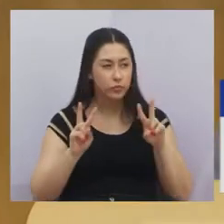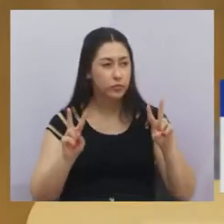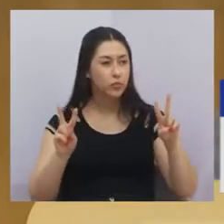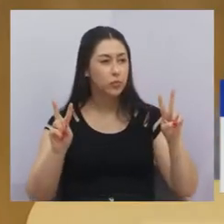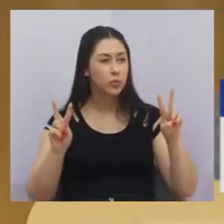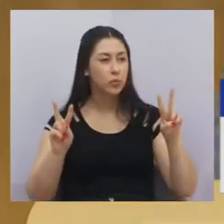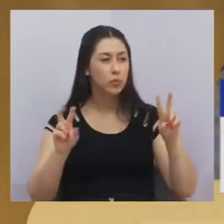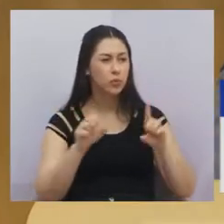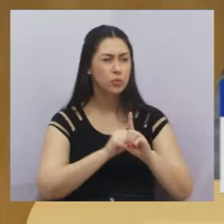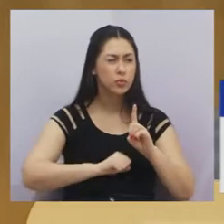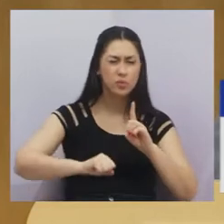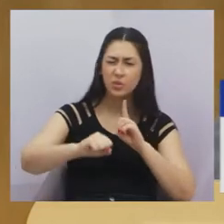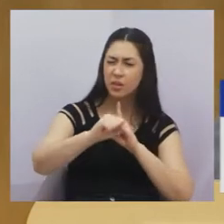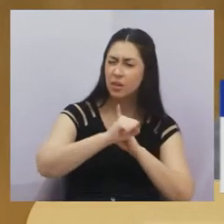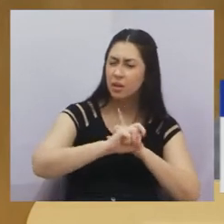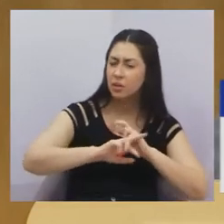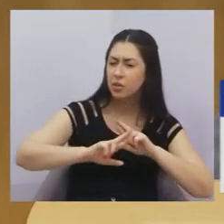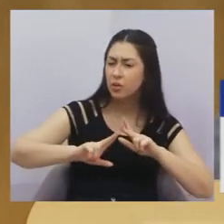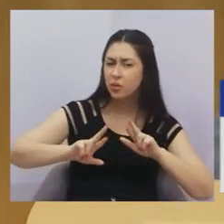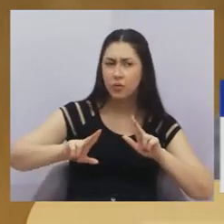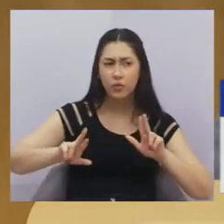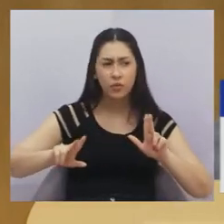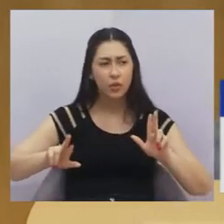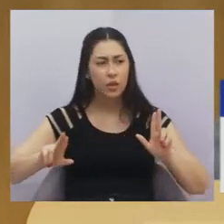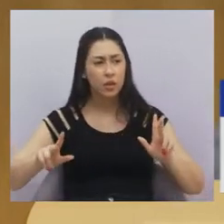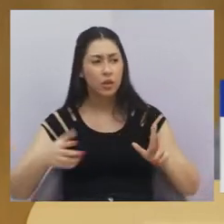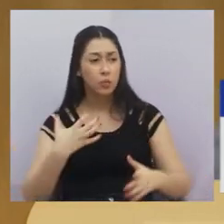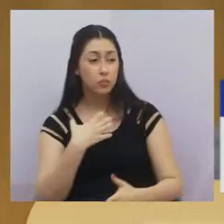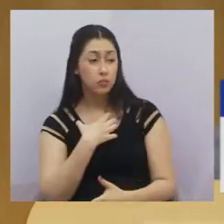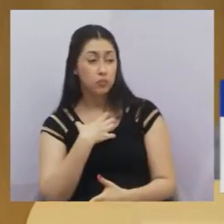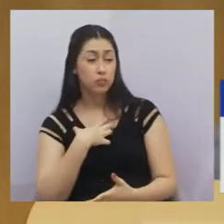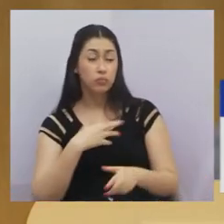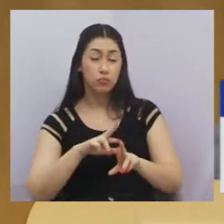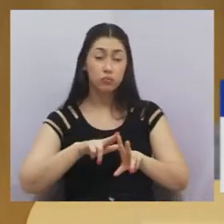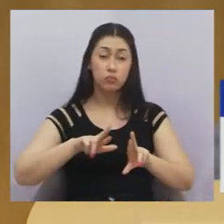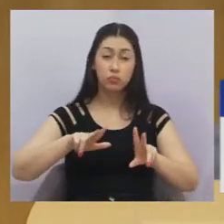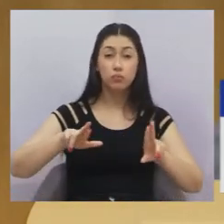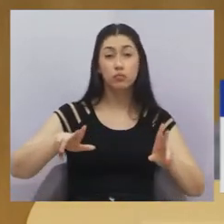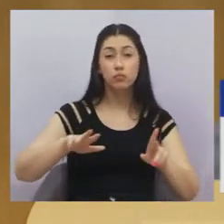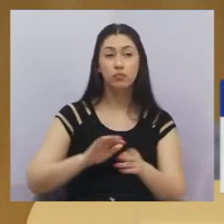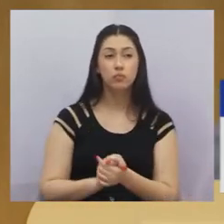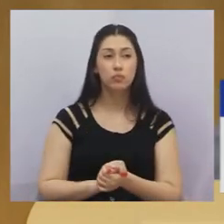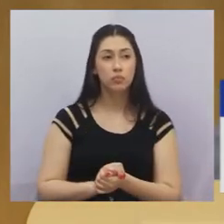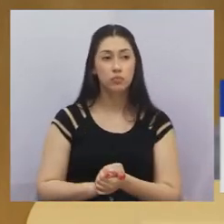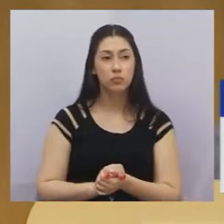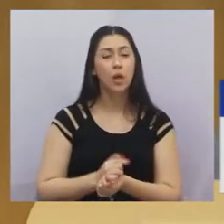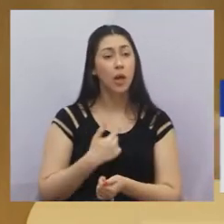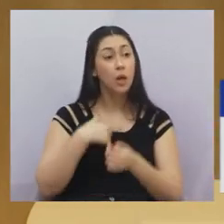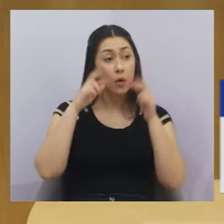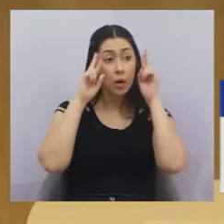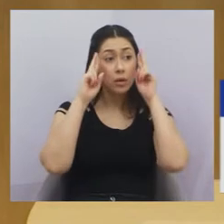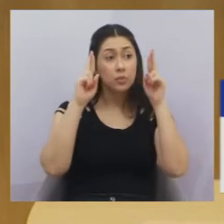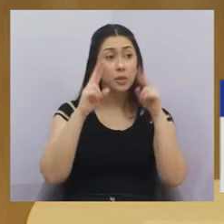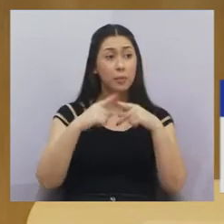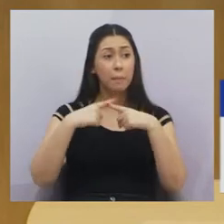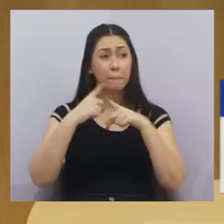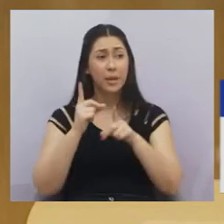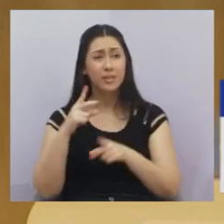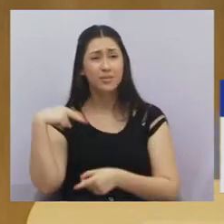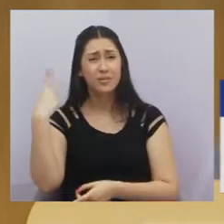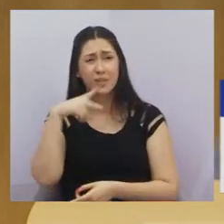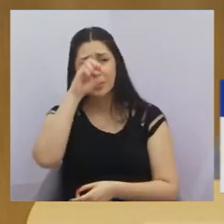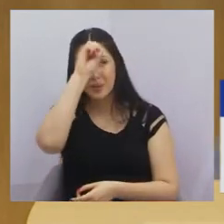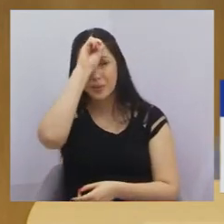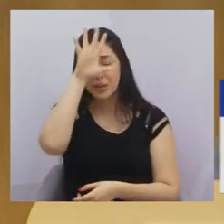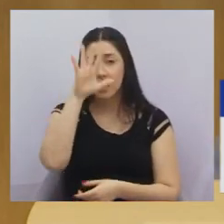de sociedade diferente, da forma como a gente enxerga, e isso eu respeito, né? Mas dizer ao vereador Rodrigo,